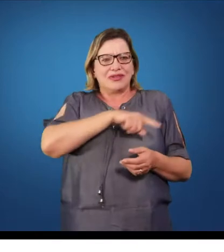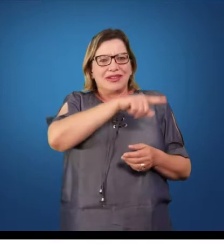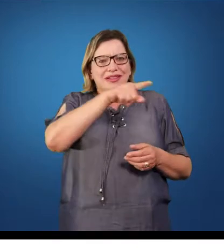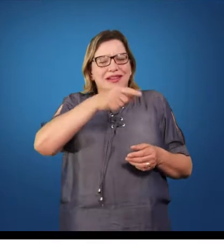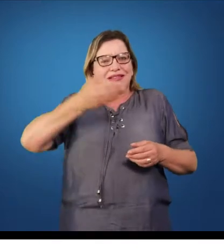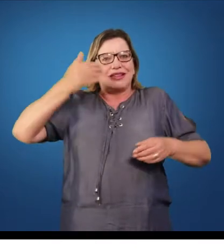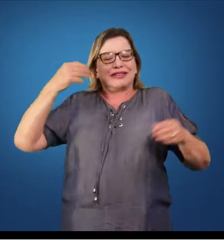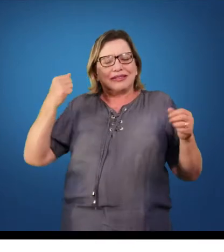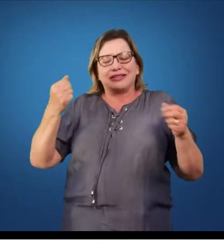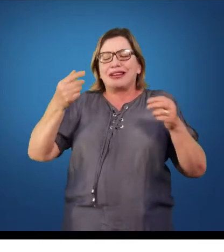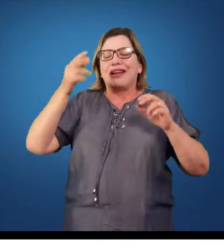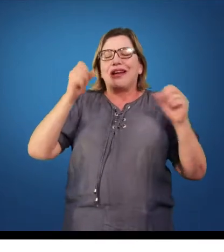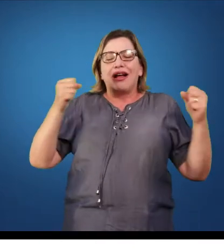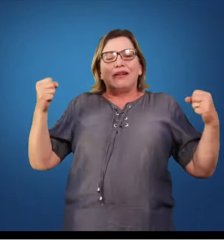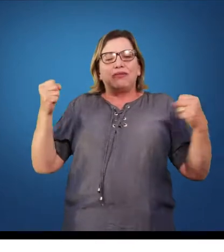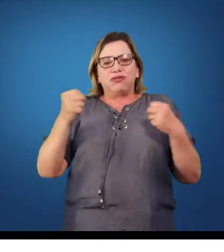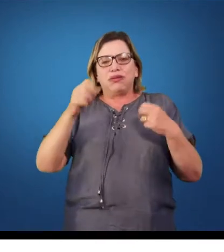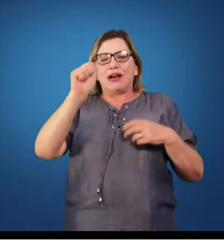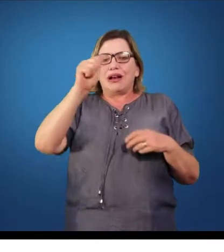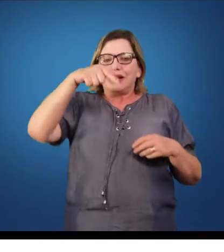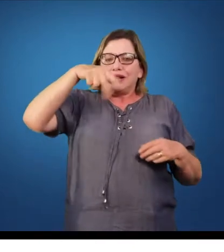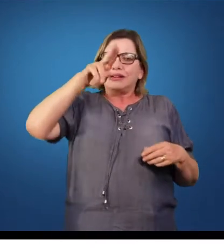faziam aquecimento na escola?